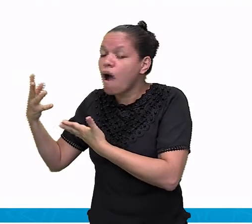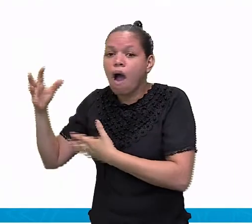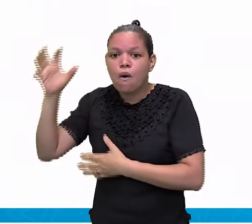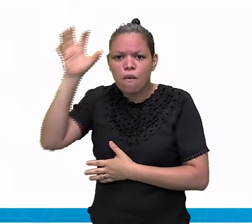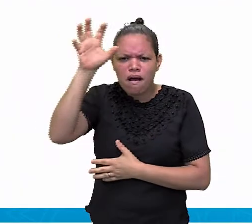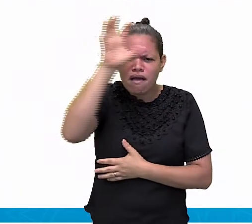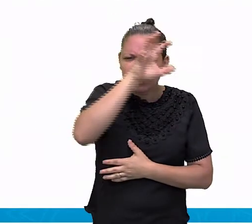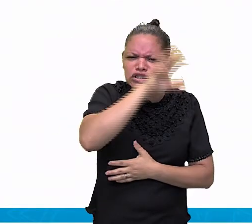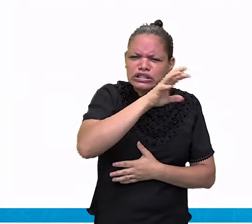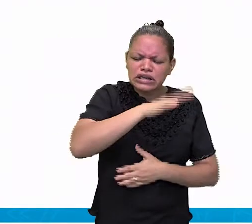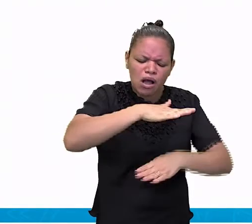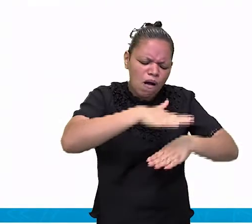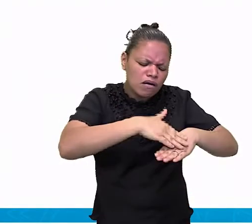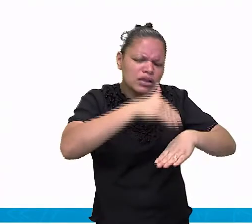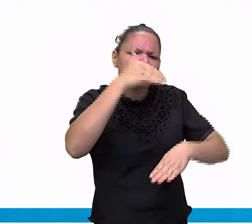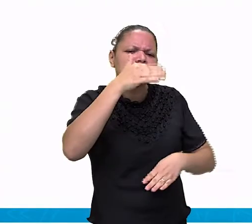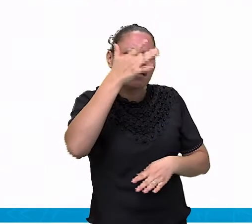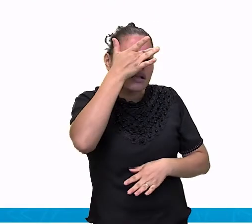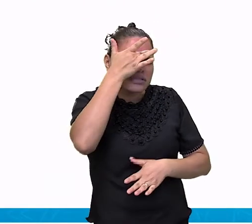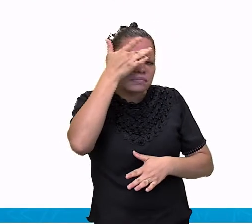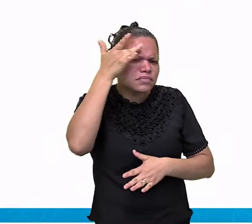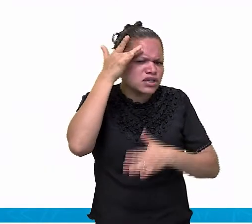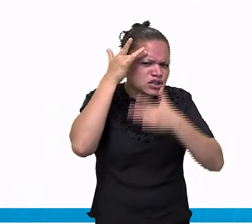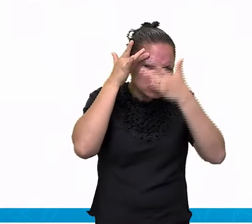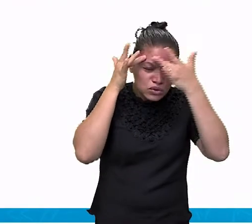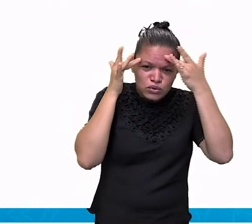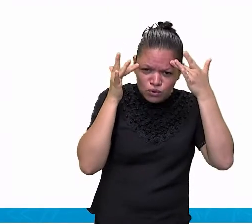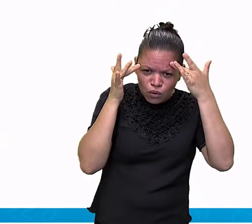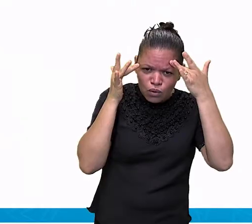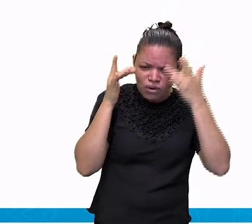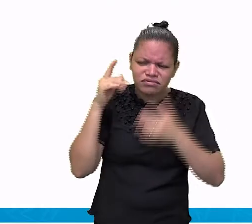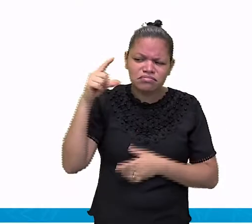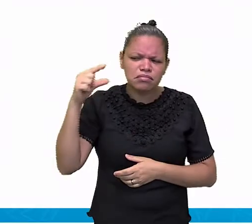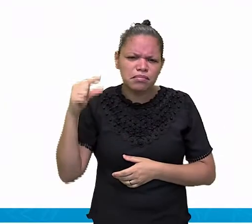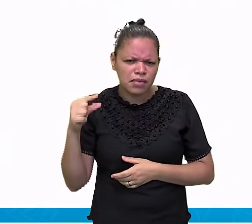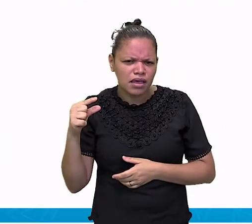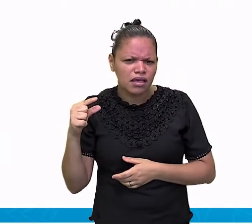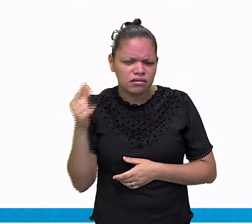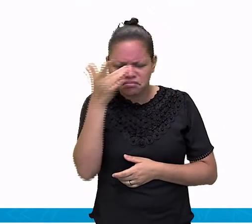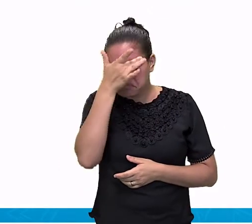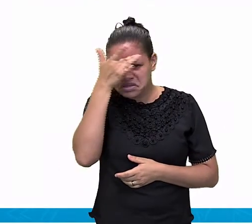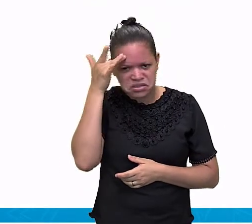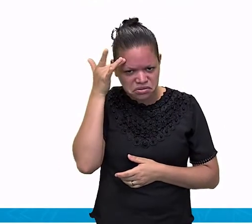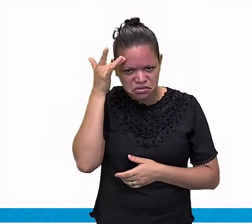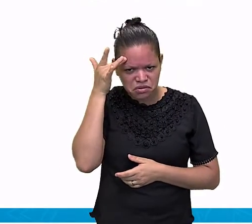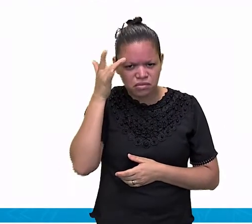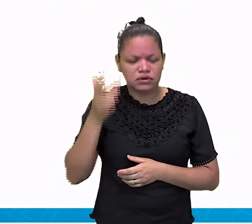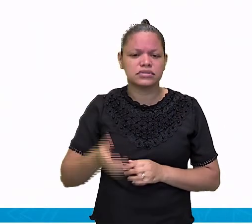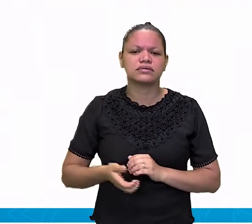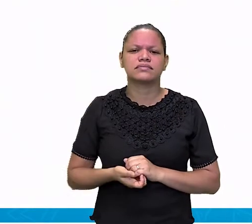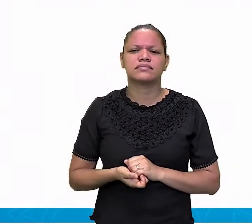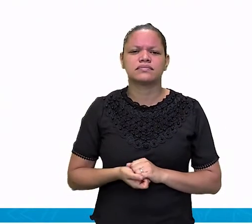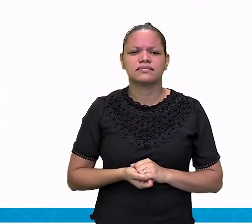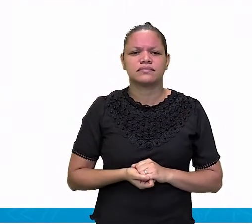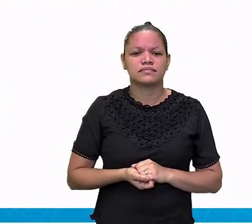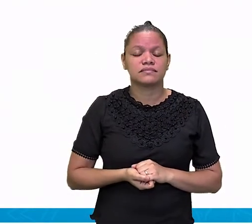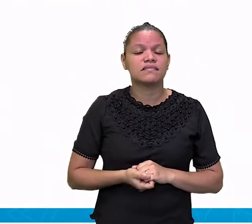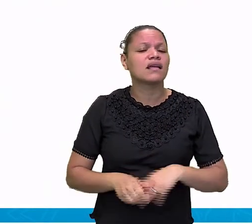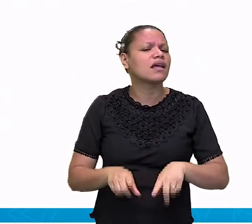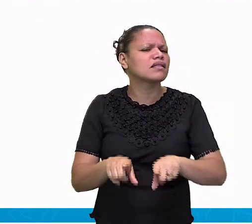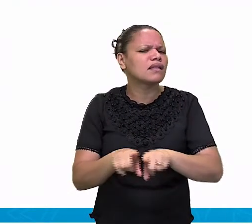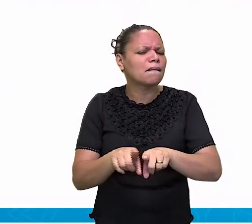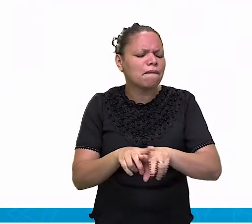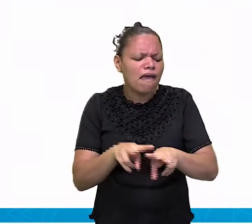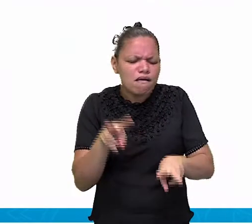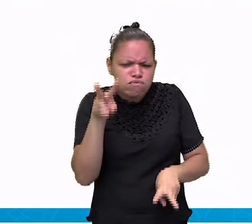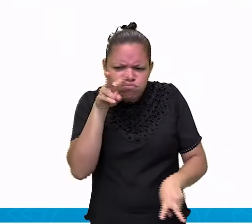populosa, qual é o estado mais populoso e o menos populoso em questão de densidade demográfica. O que nós podemos